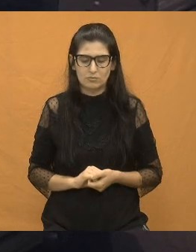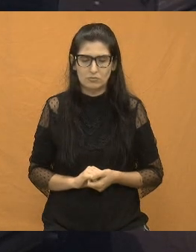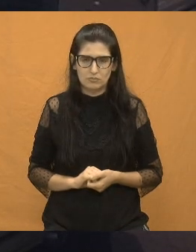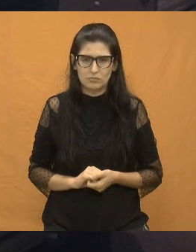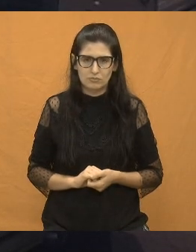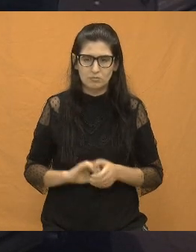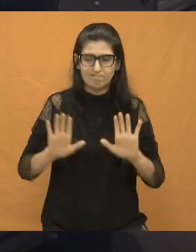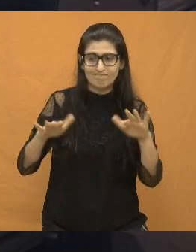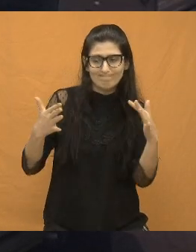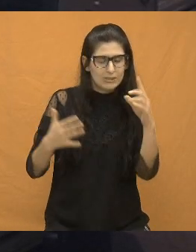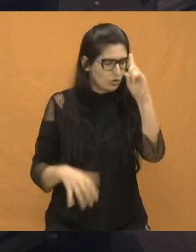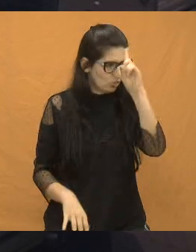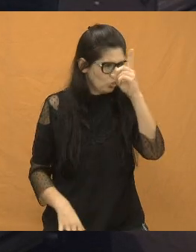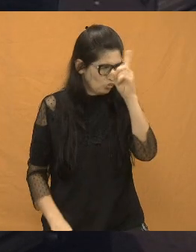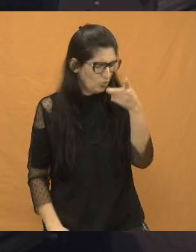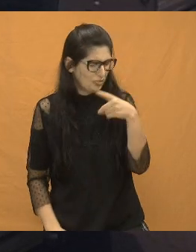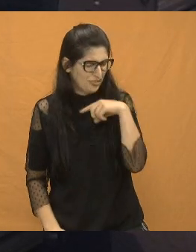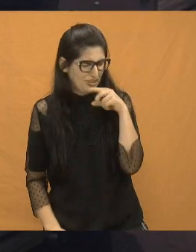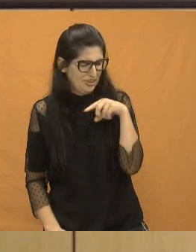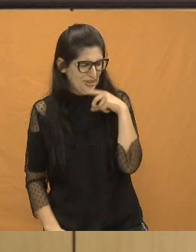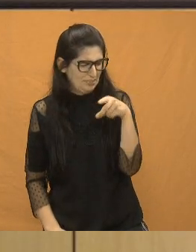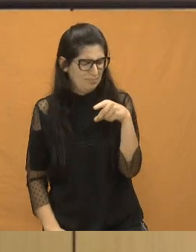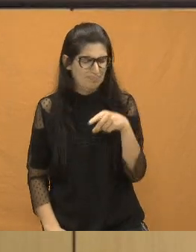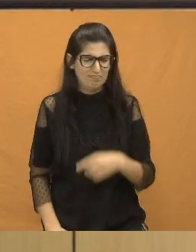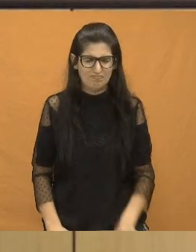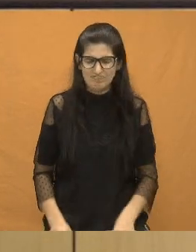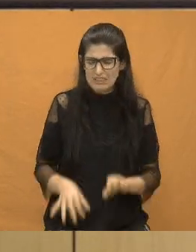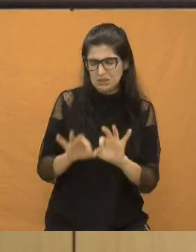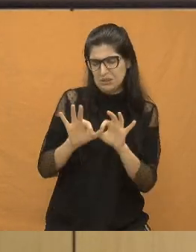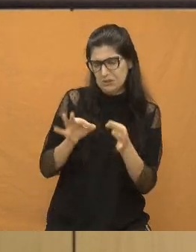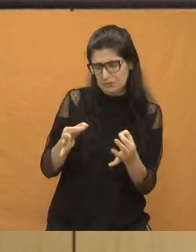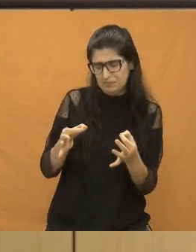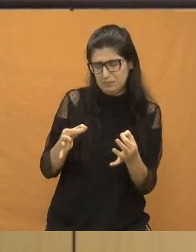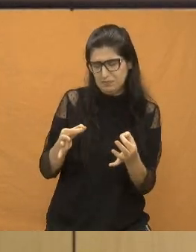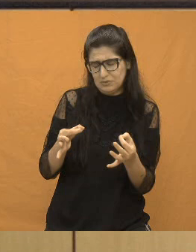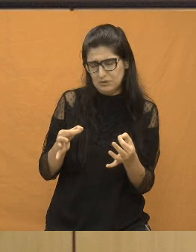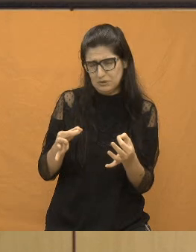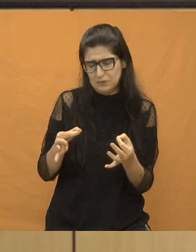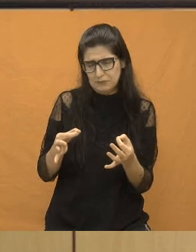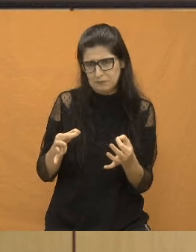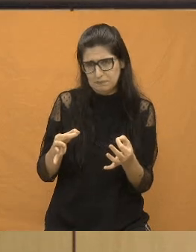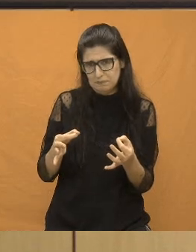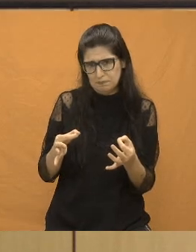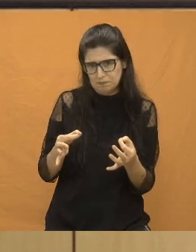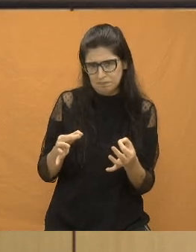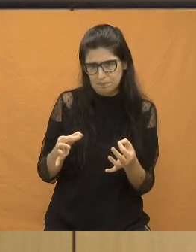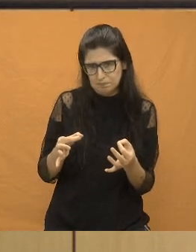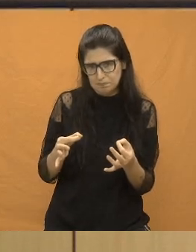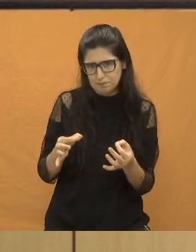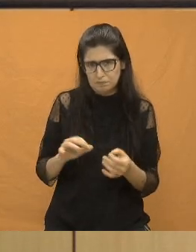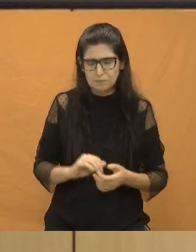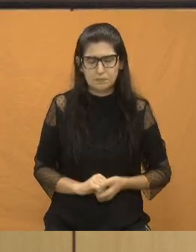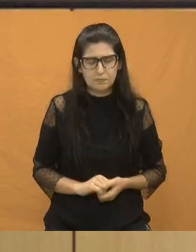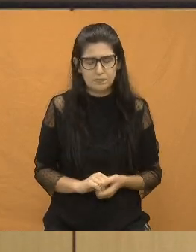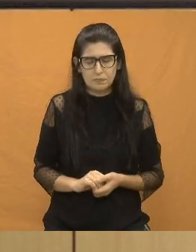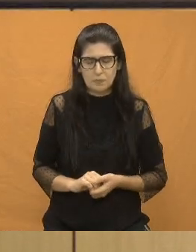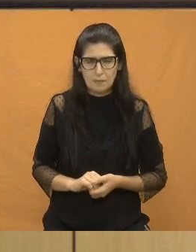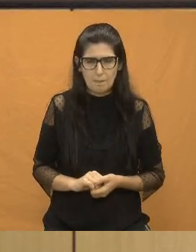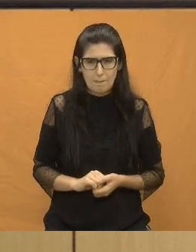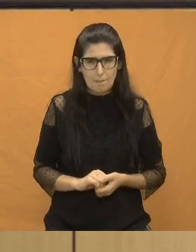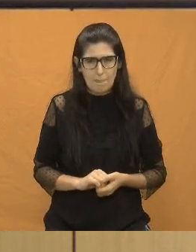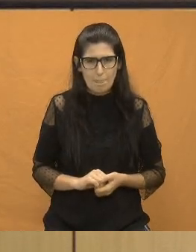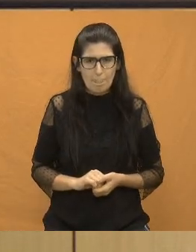Eu só fiquei com uma dúvida aqui, é uma coisa bem simples. Se você puder colocar